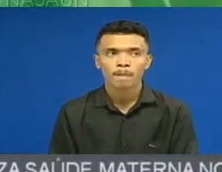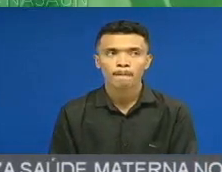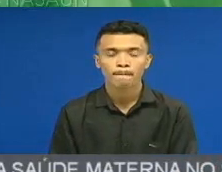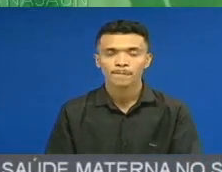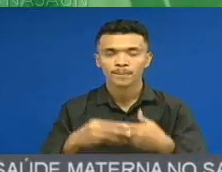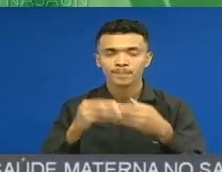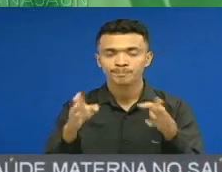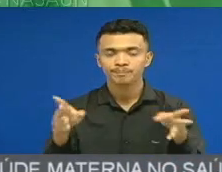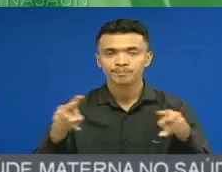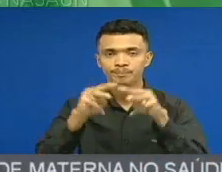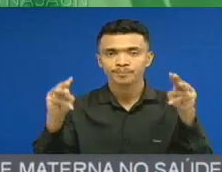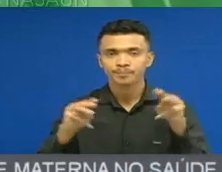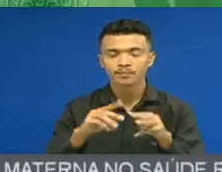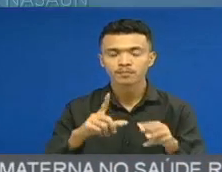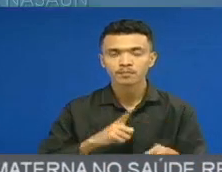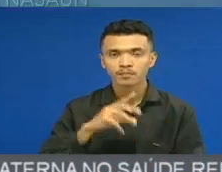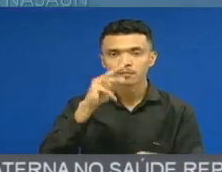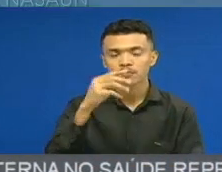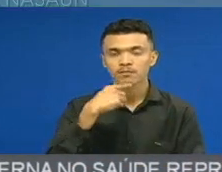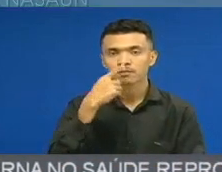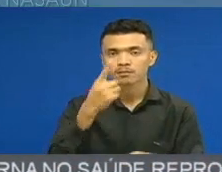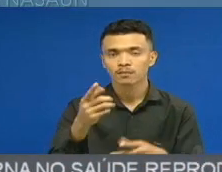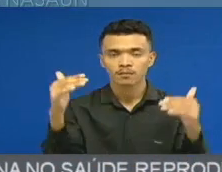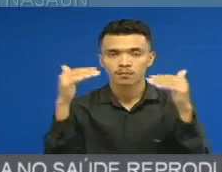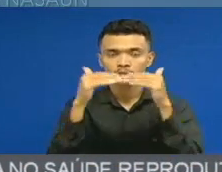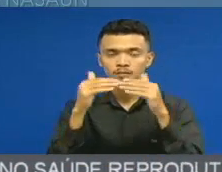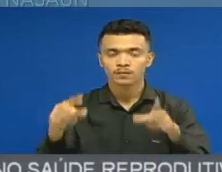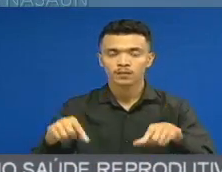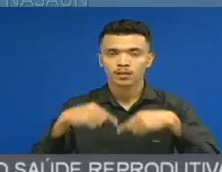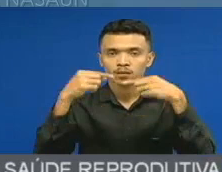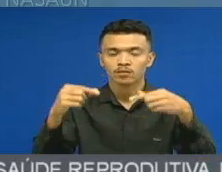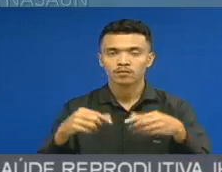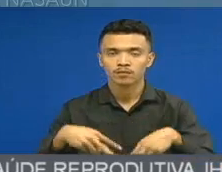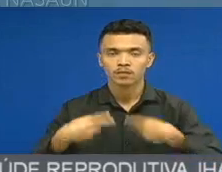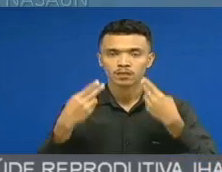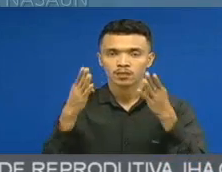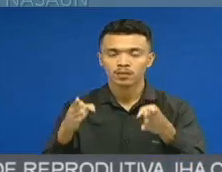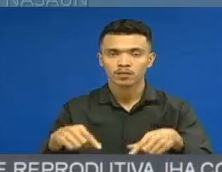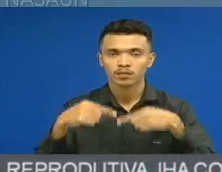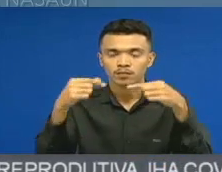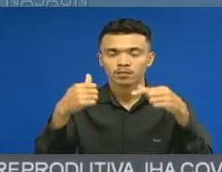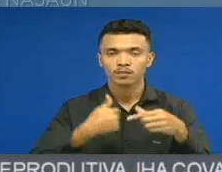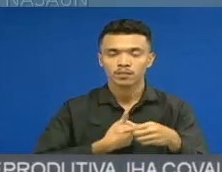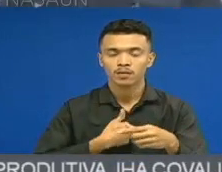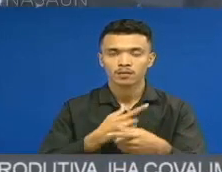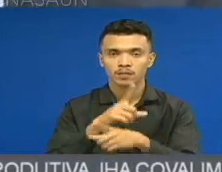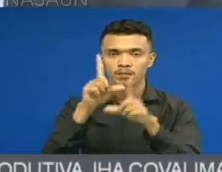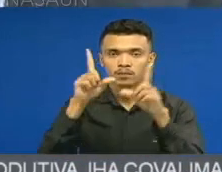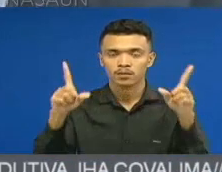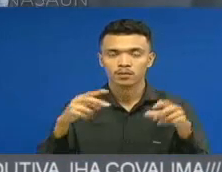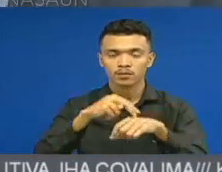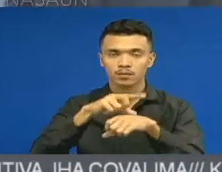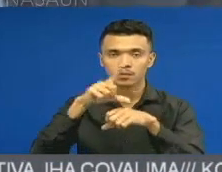Administrador Municipiul Autem Domingo Sávio hatete în seminariul ne atu fo ondra ba asuai nebe sacrificaan ba luta libertação nacional